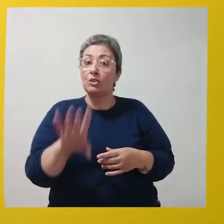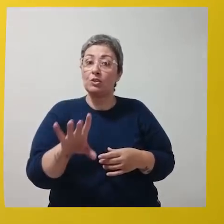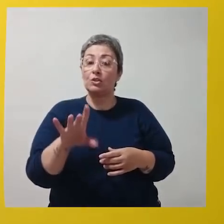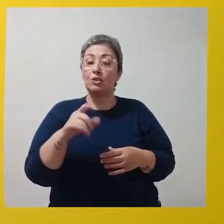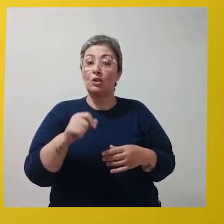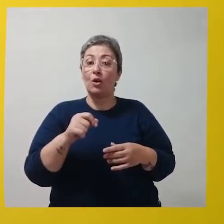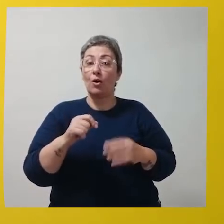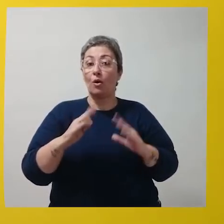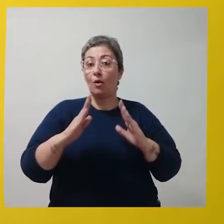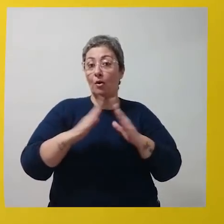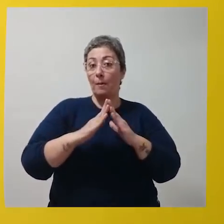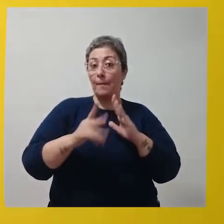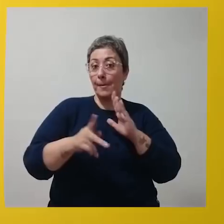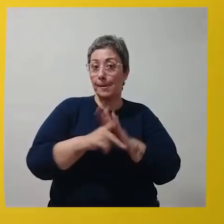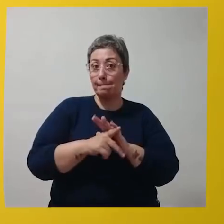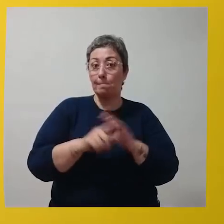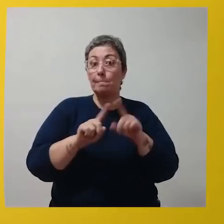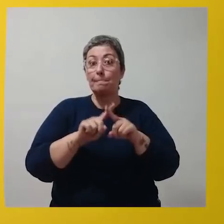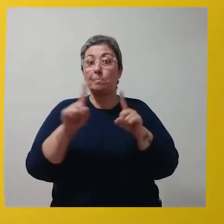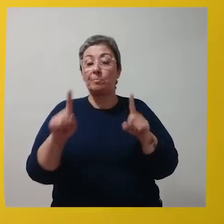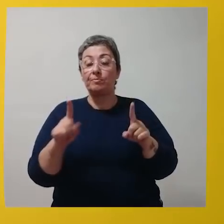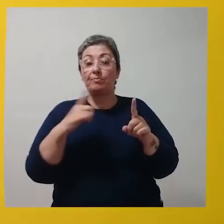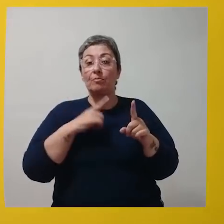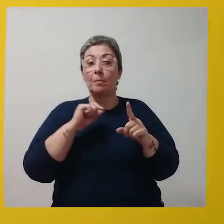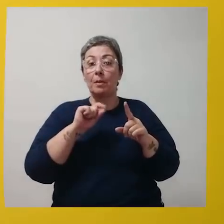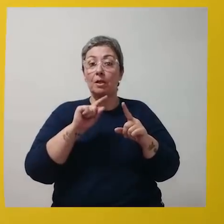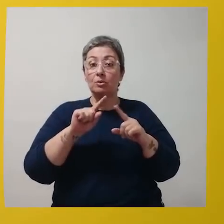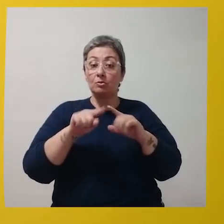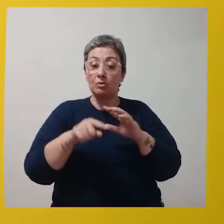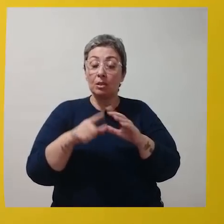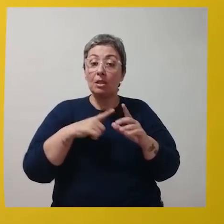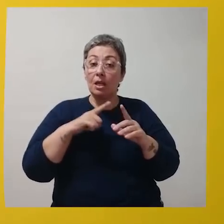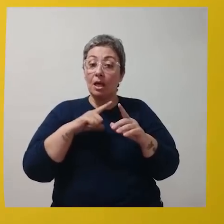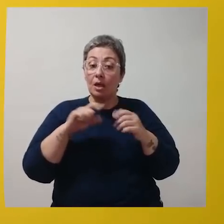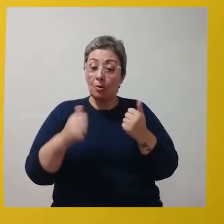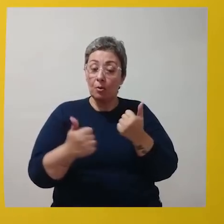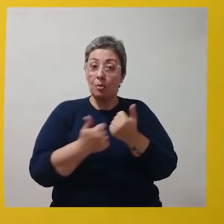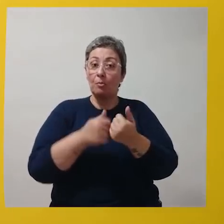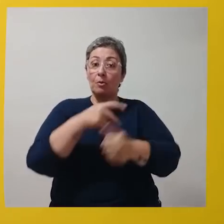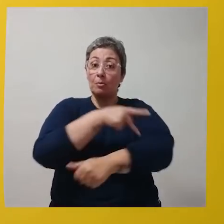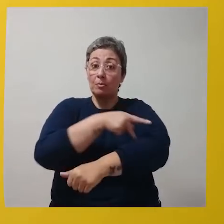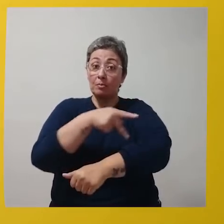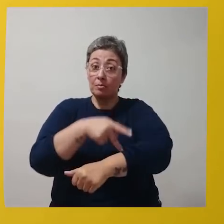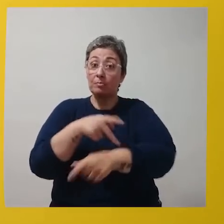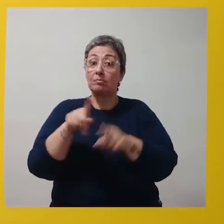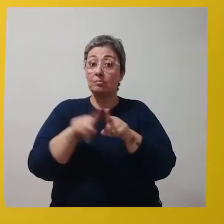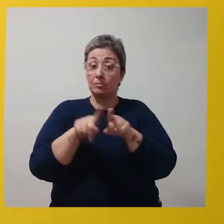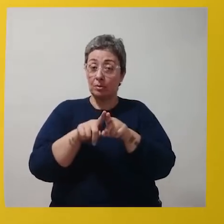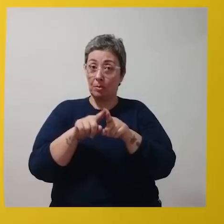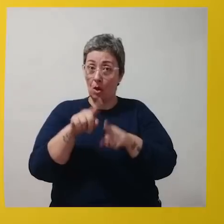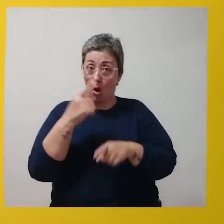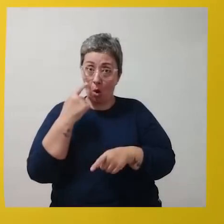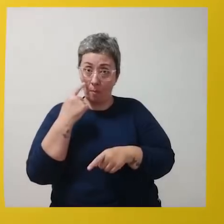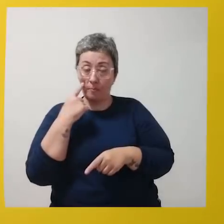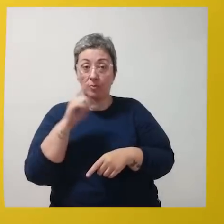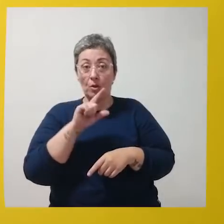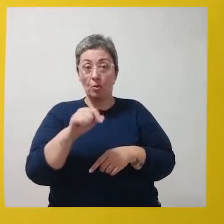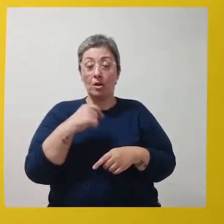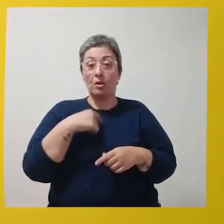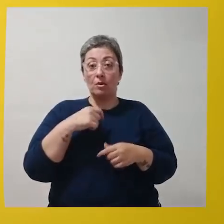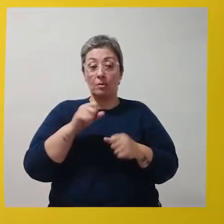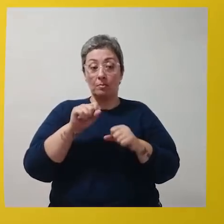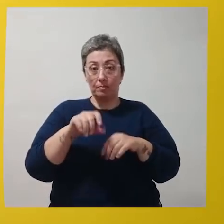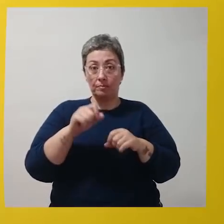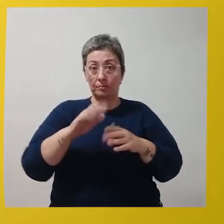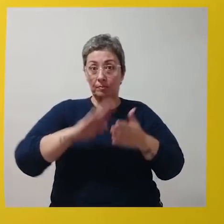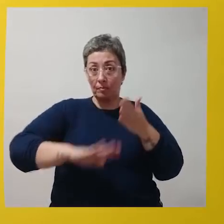doméstica da atividade, mas o fundo pedagógico que essa atividade tem. Vejam só, quando nós estamos realizando